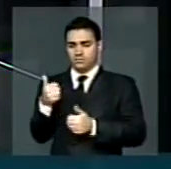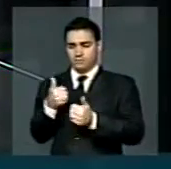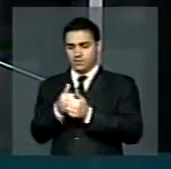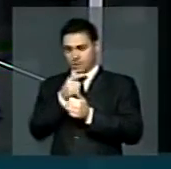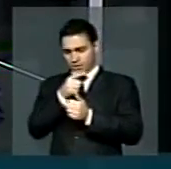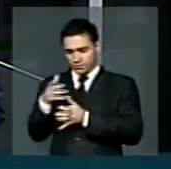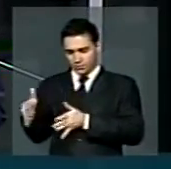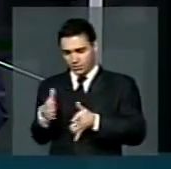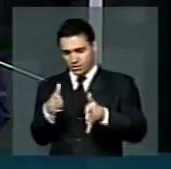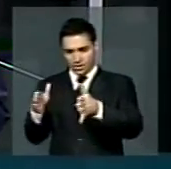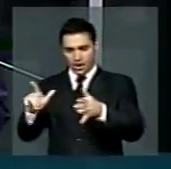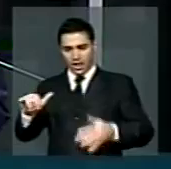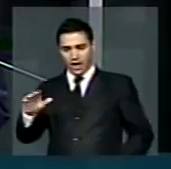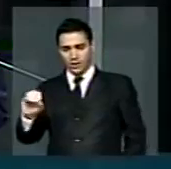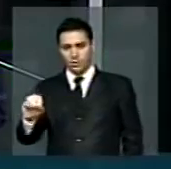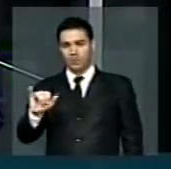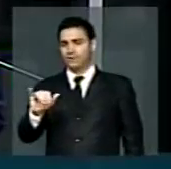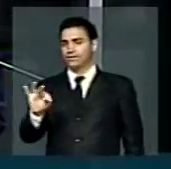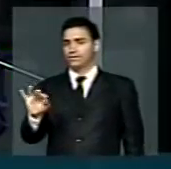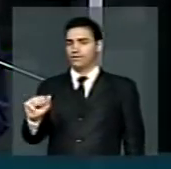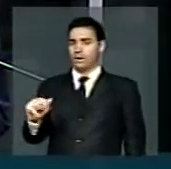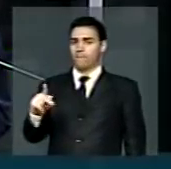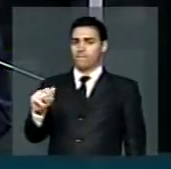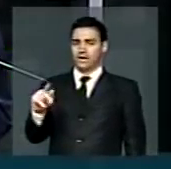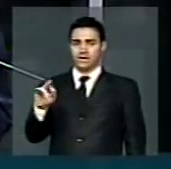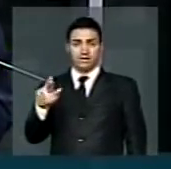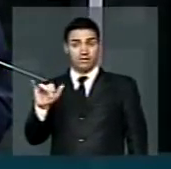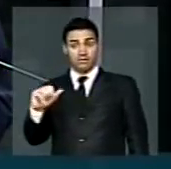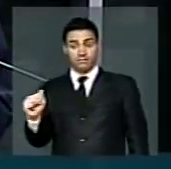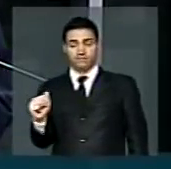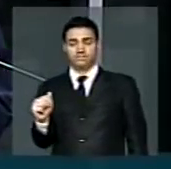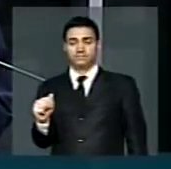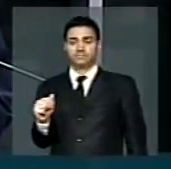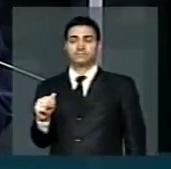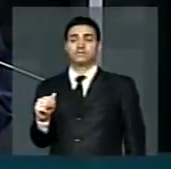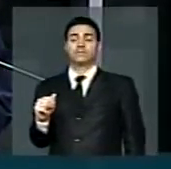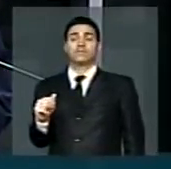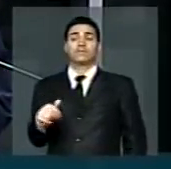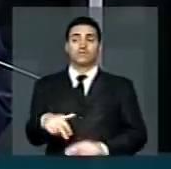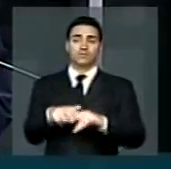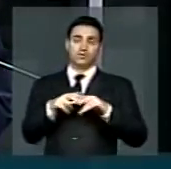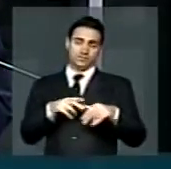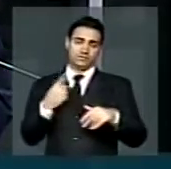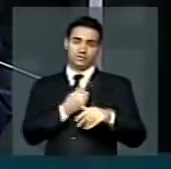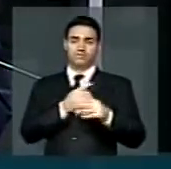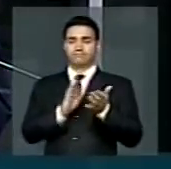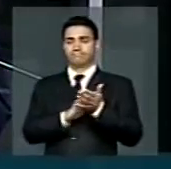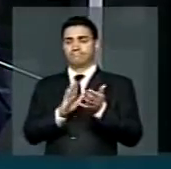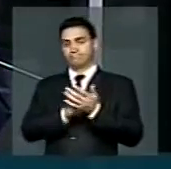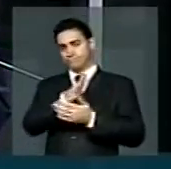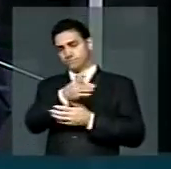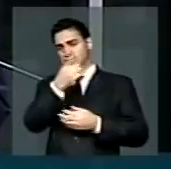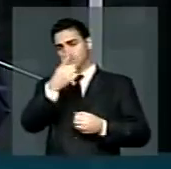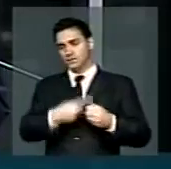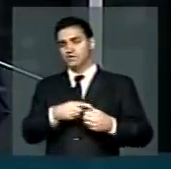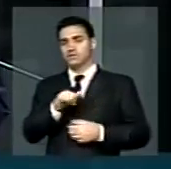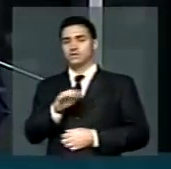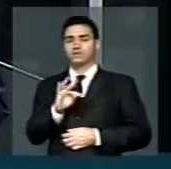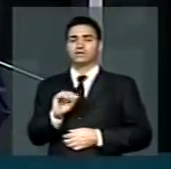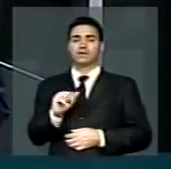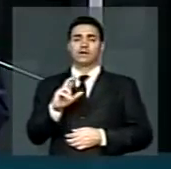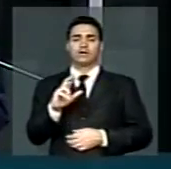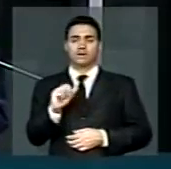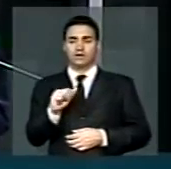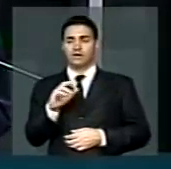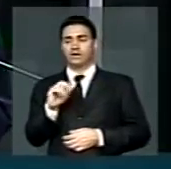de Itaparica, completando 60 anos ao povo de Tacaratu. Nossos cumprimentos aos que